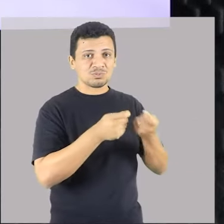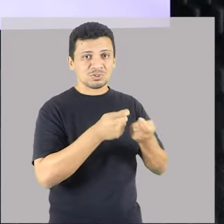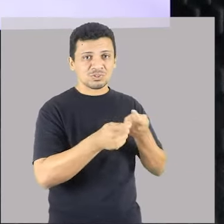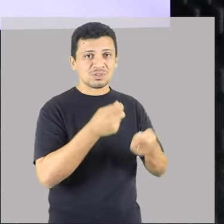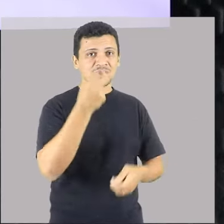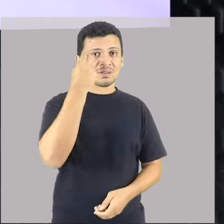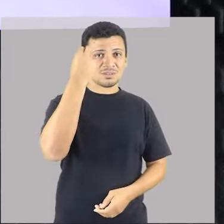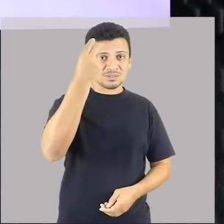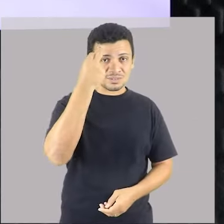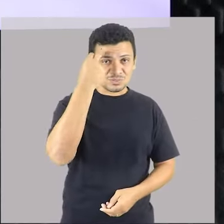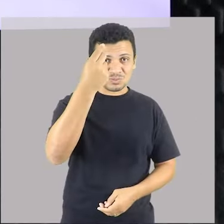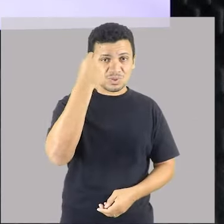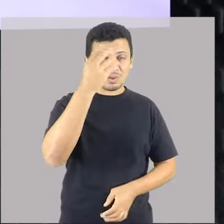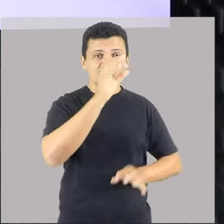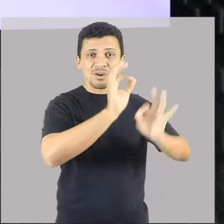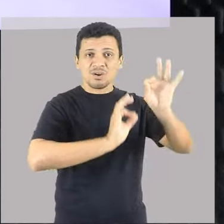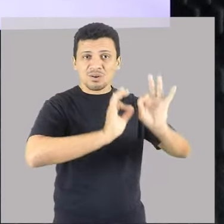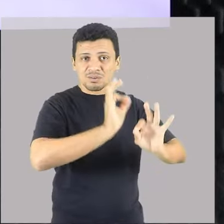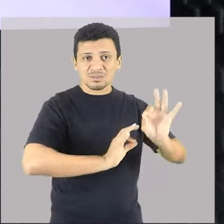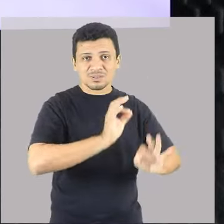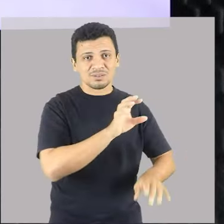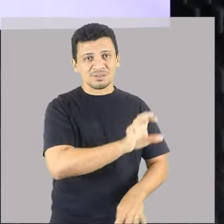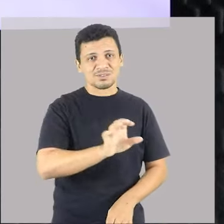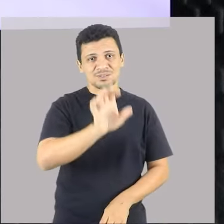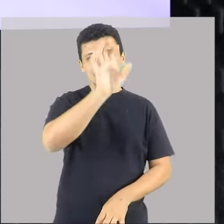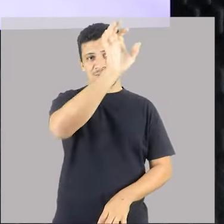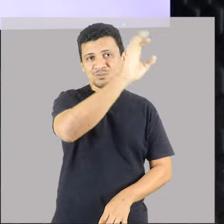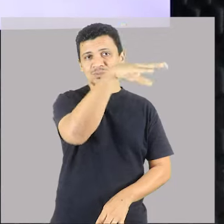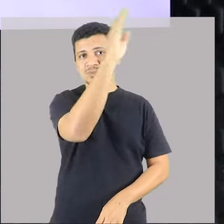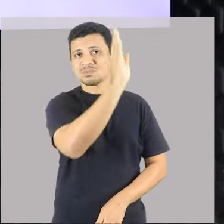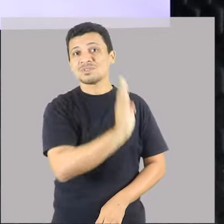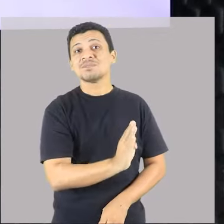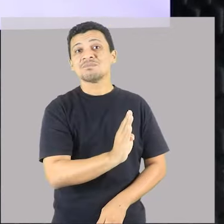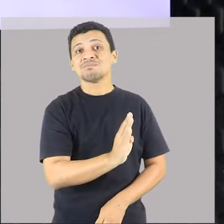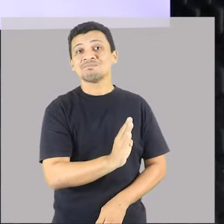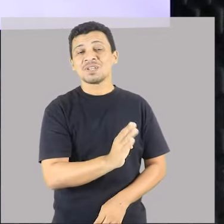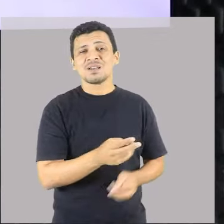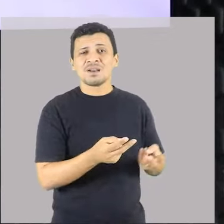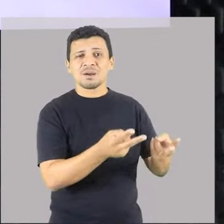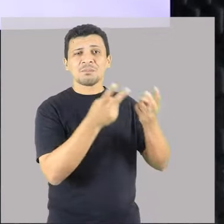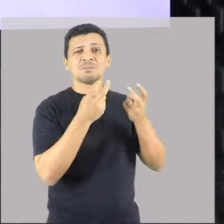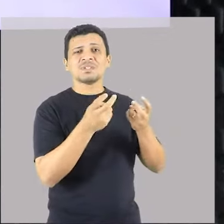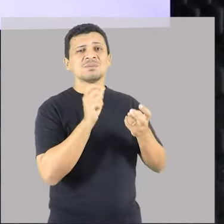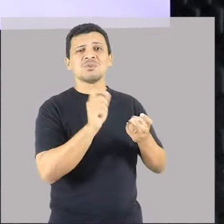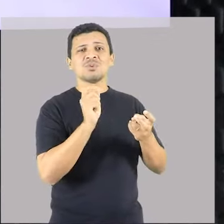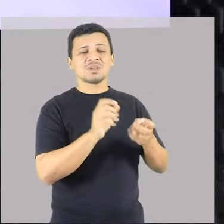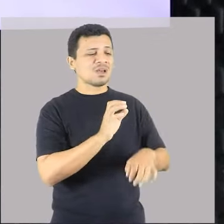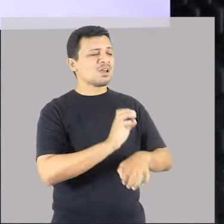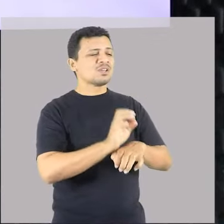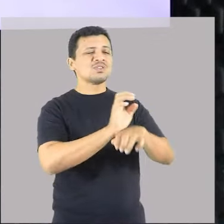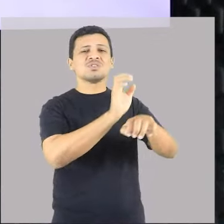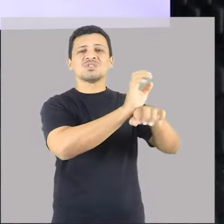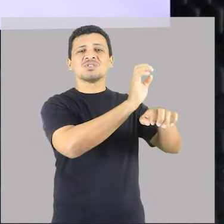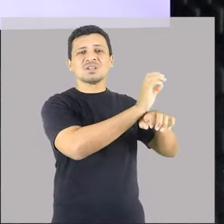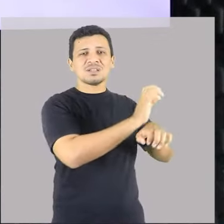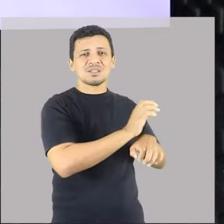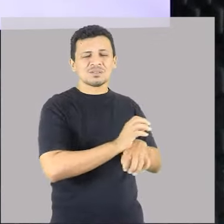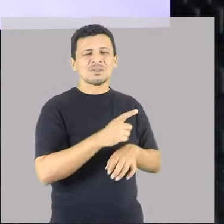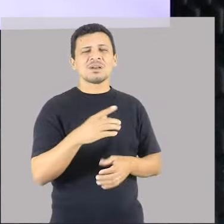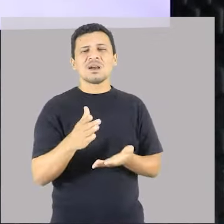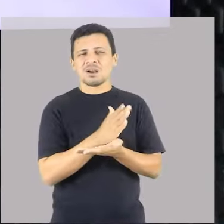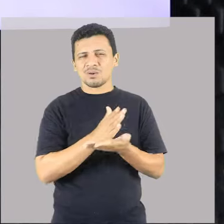históricos para classificar as regiões brasileiras E aí a gente vai perceber que os estados que compõem cada região tem